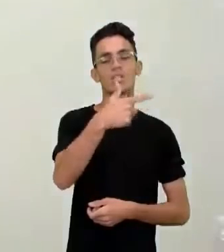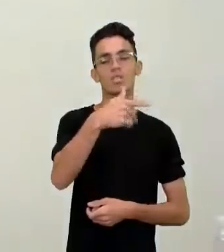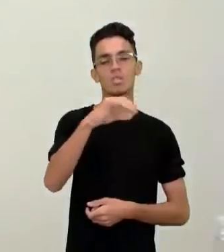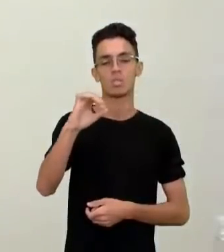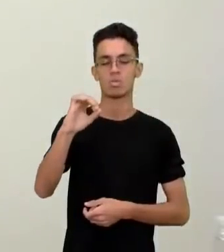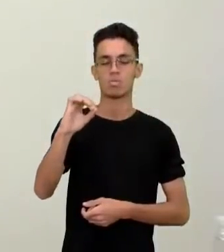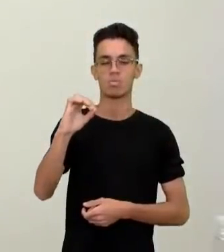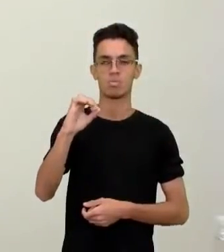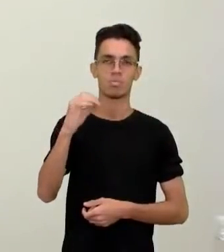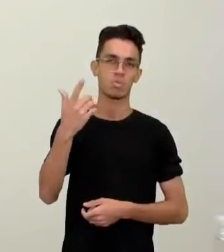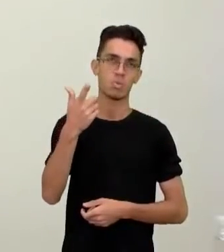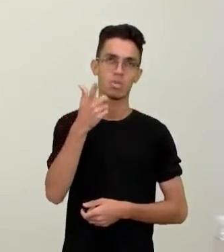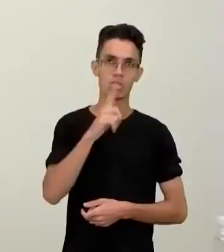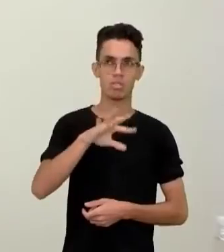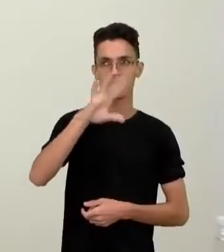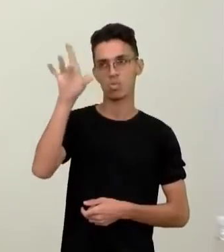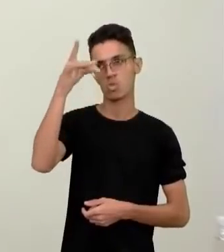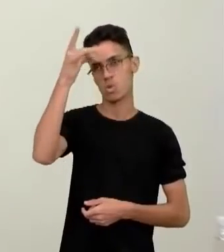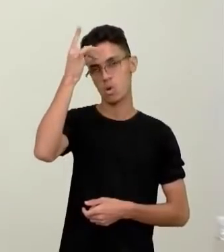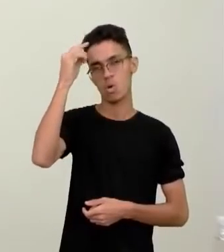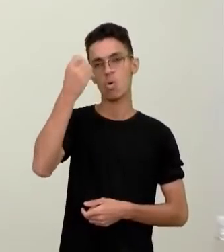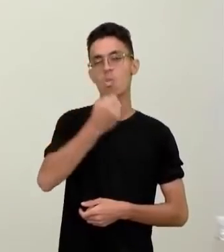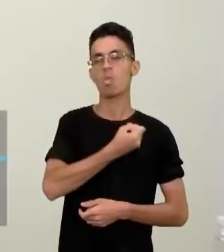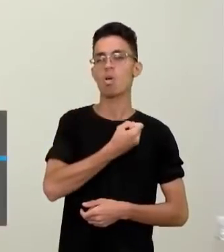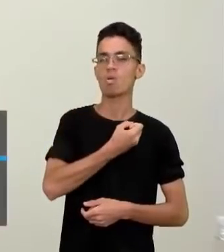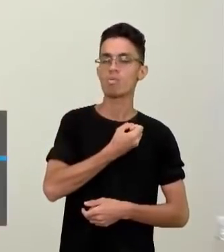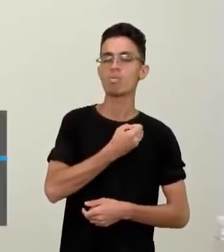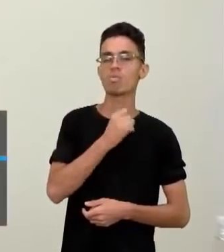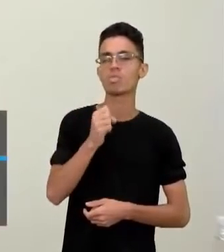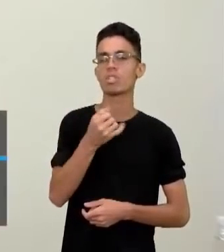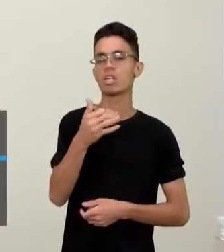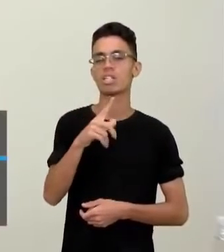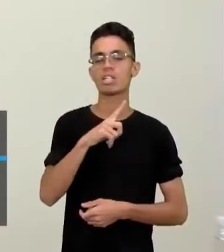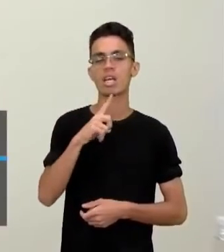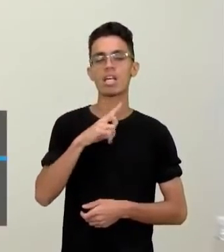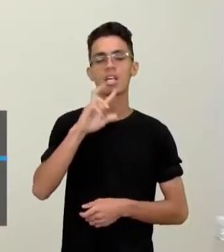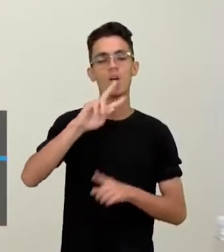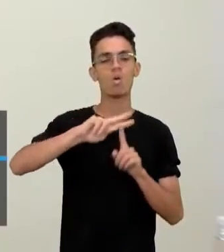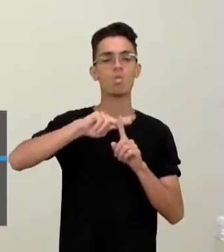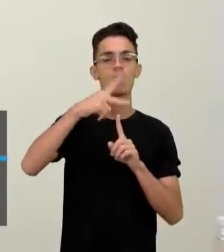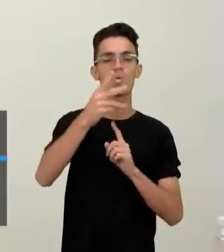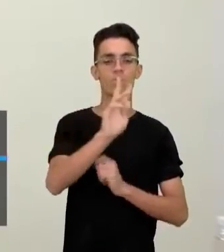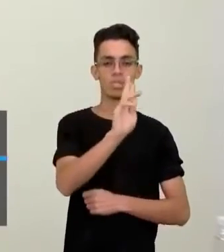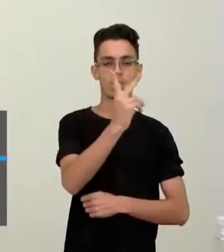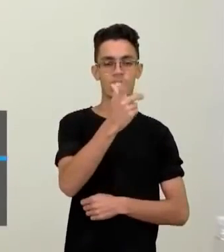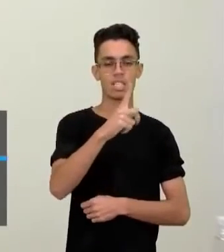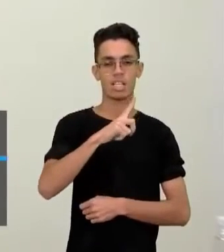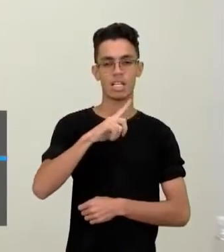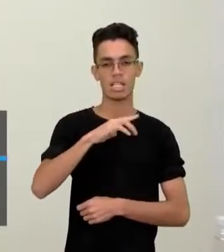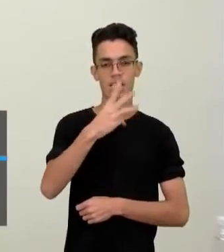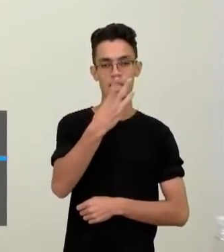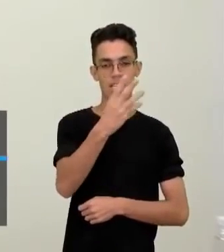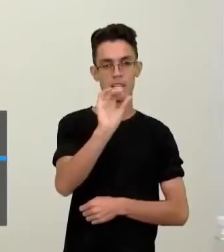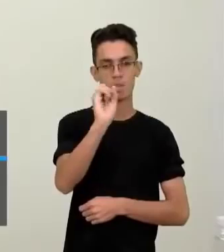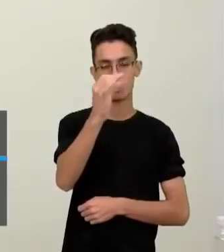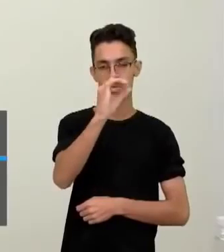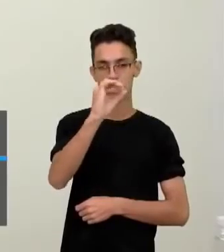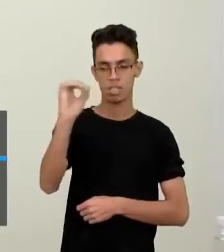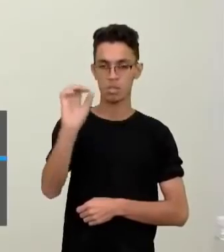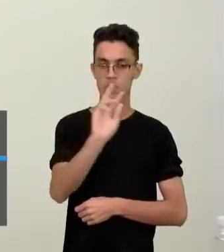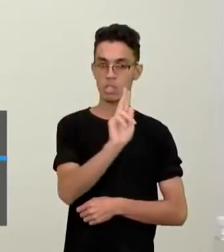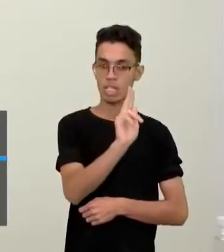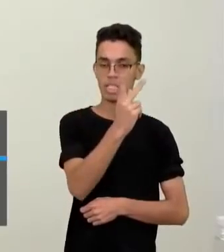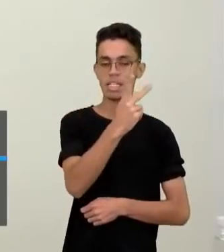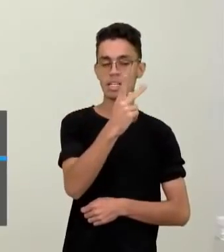daria para fazer de cabeça, né? O número de oxigênio é sempre o dobro do hidrogênio. Então, se tem 3.800 de hidrogênio,